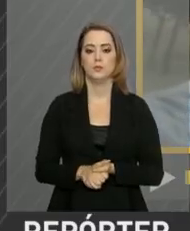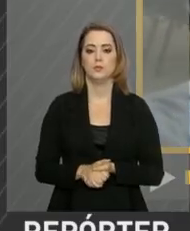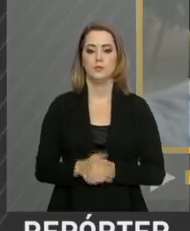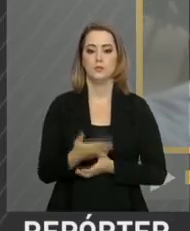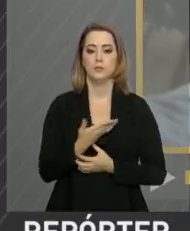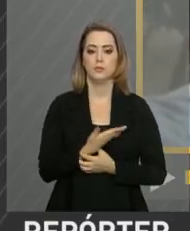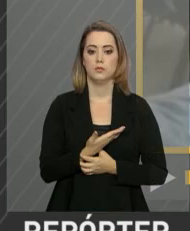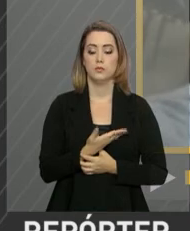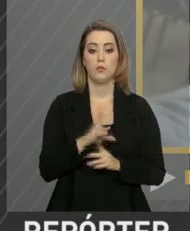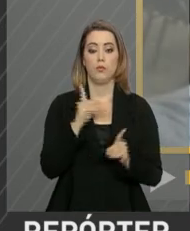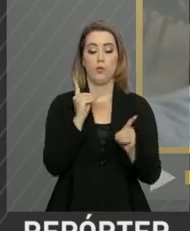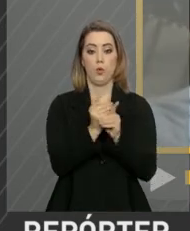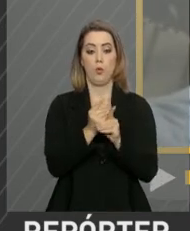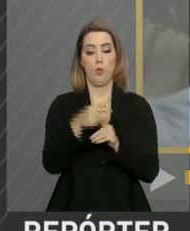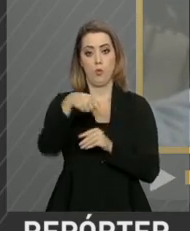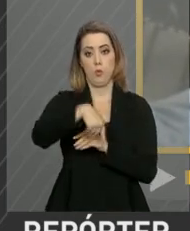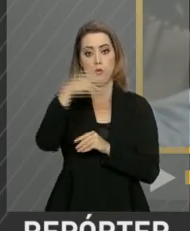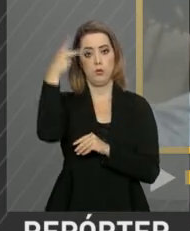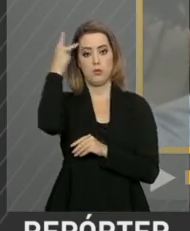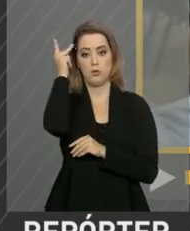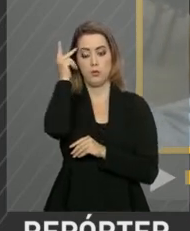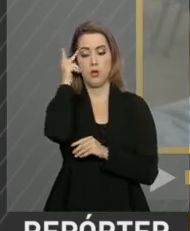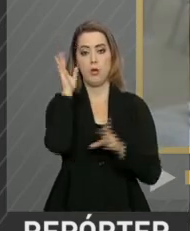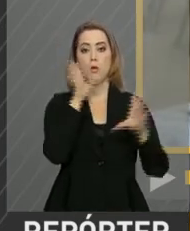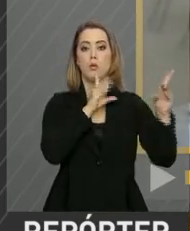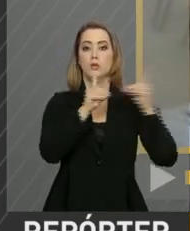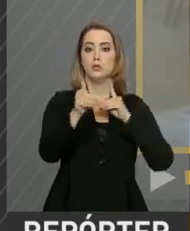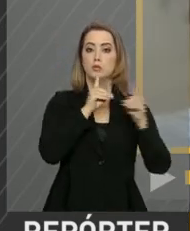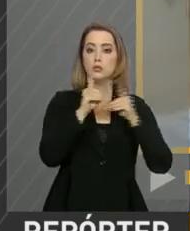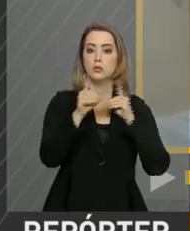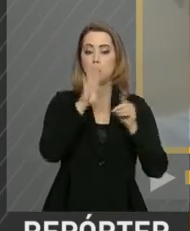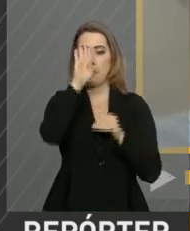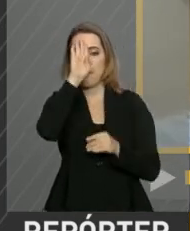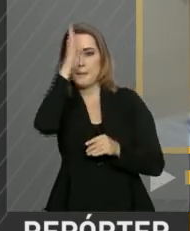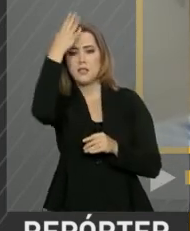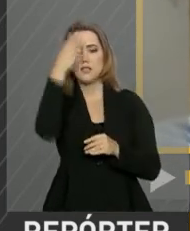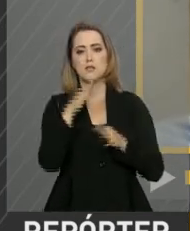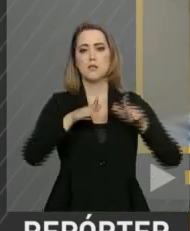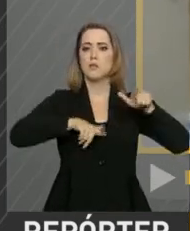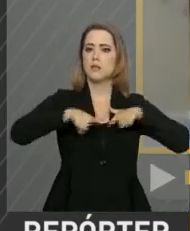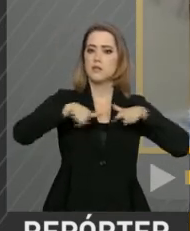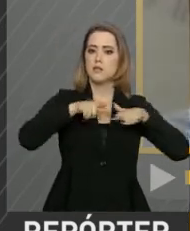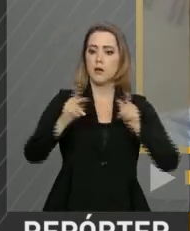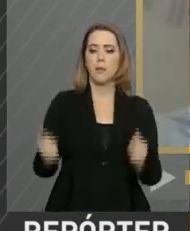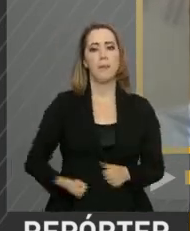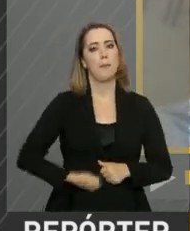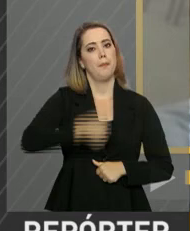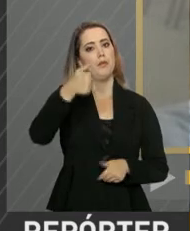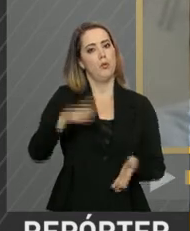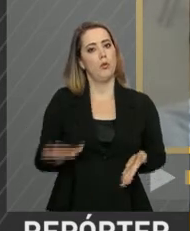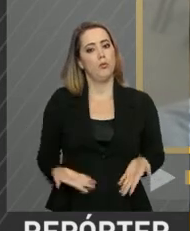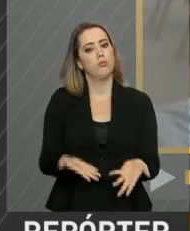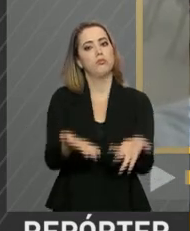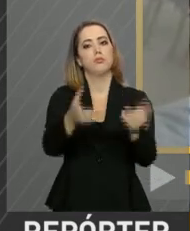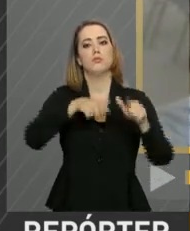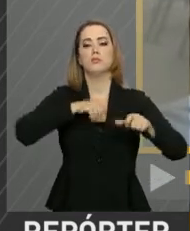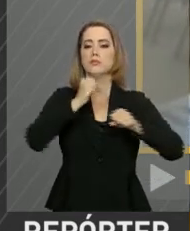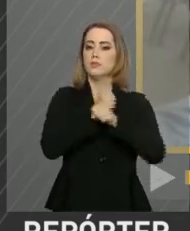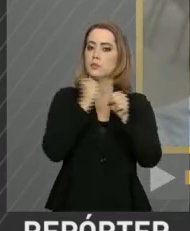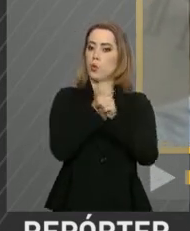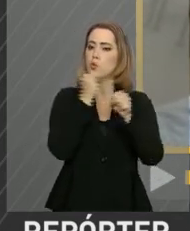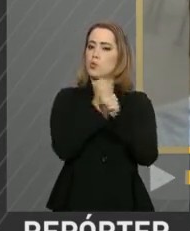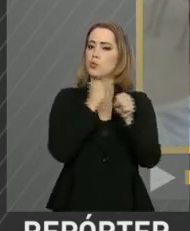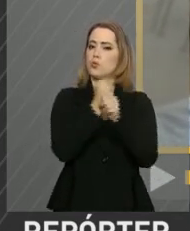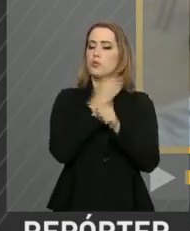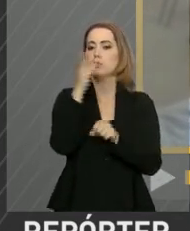o encontro aqui em são paulo discute as principais ações do governo para incentivar o investimento na área de infraestrutura no país